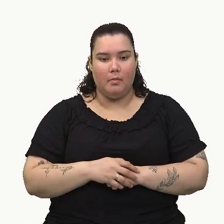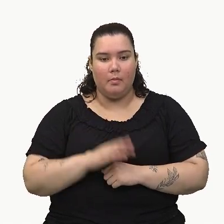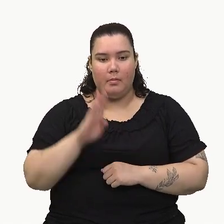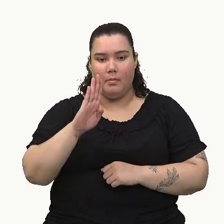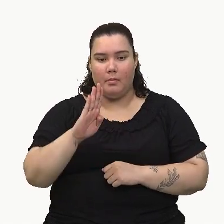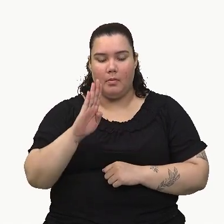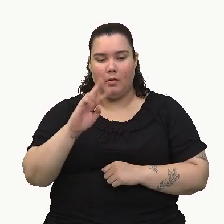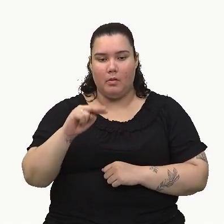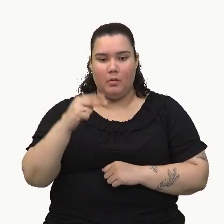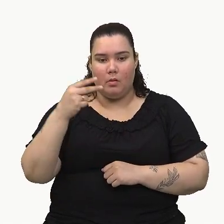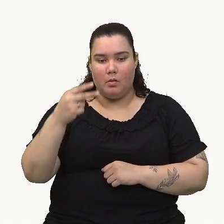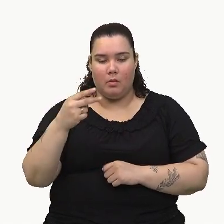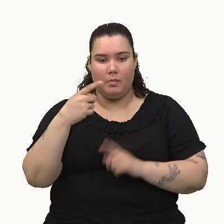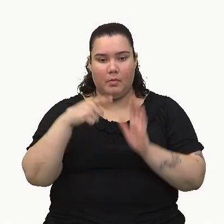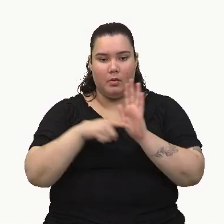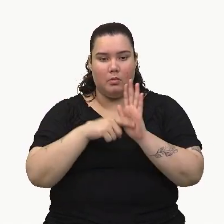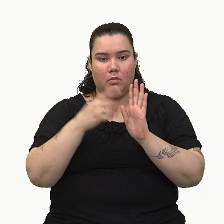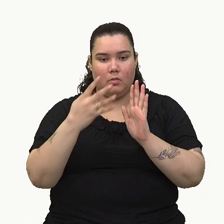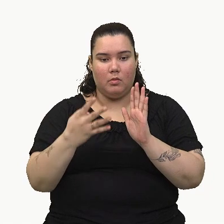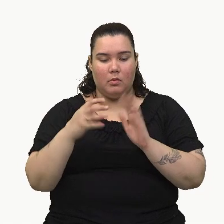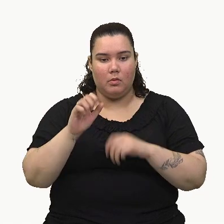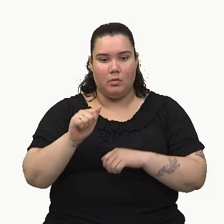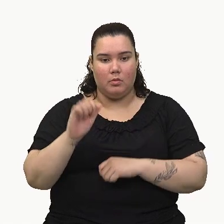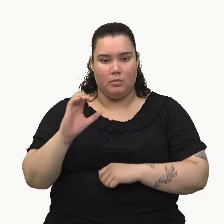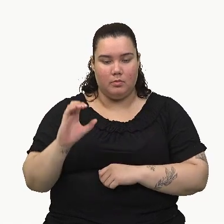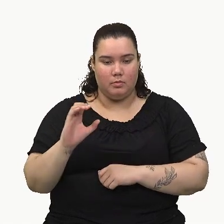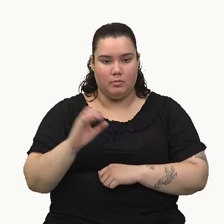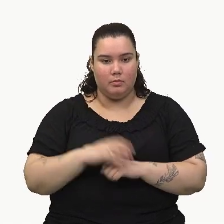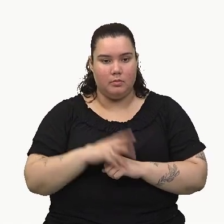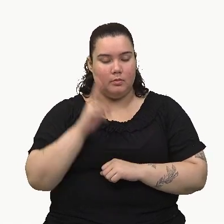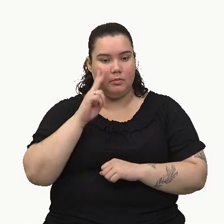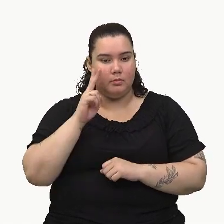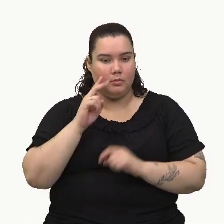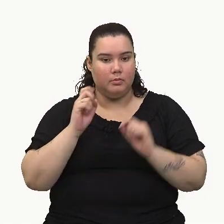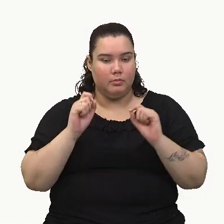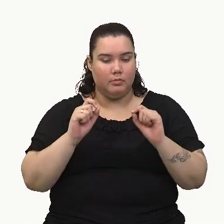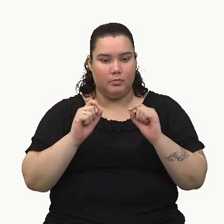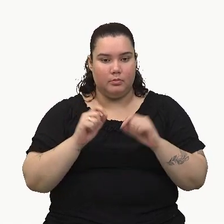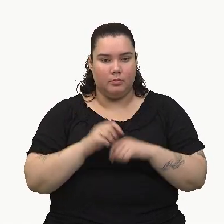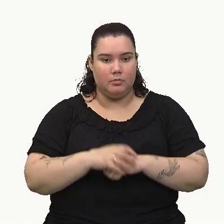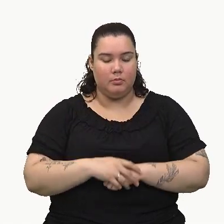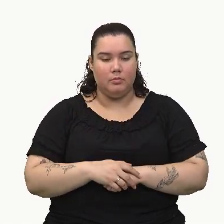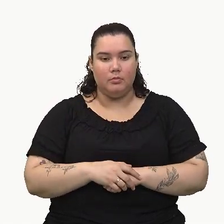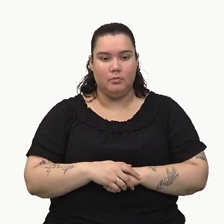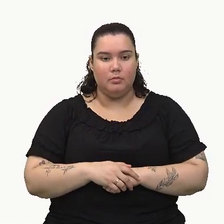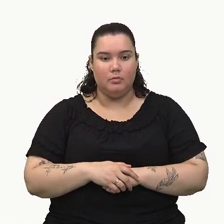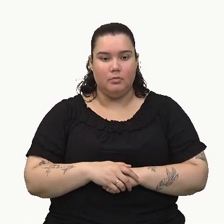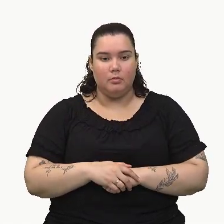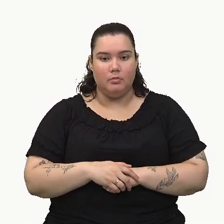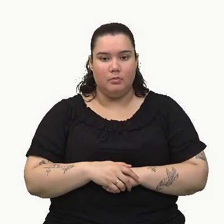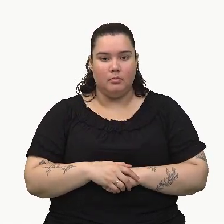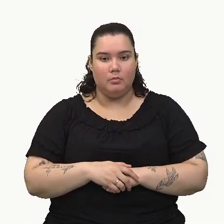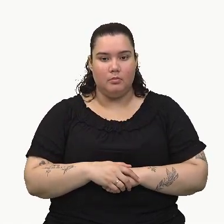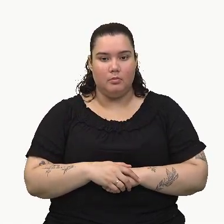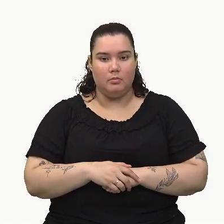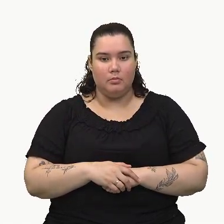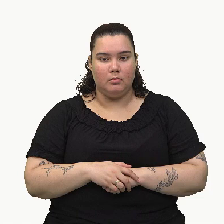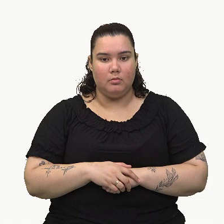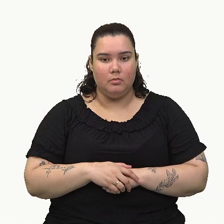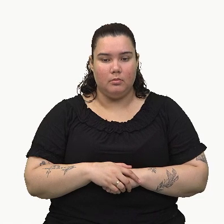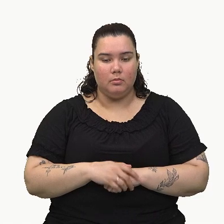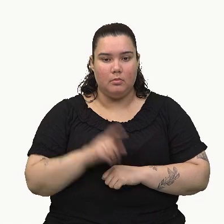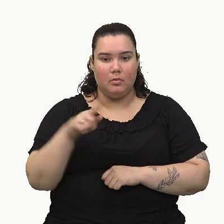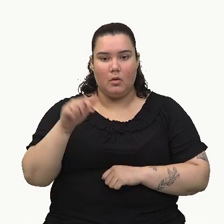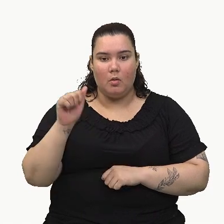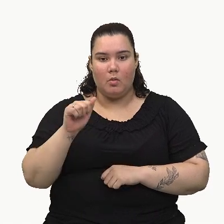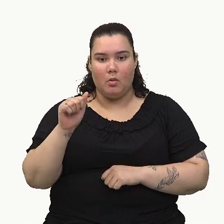ao quadrado menos 4ac. Só relembrando, vou colocar aqui em cima, que o a sempre é o valor